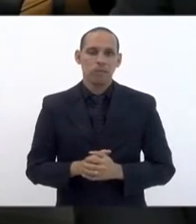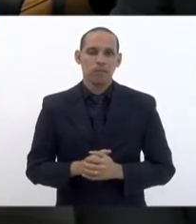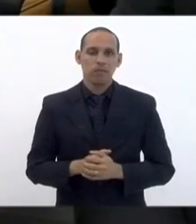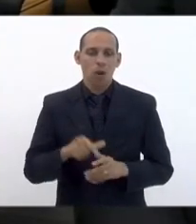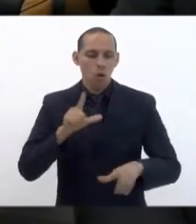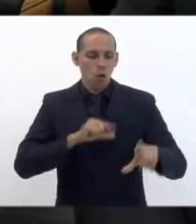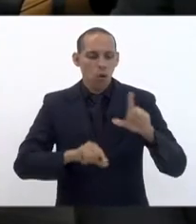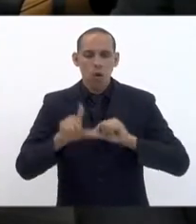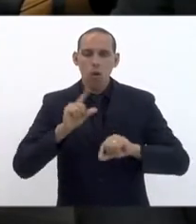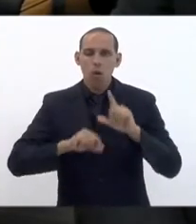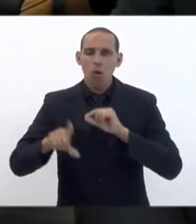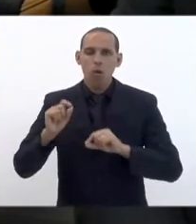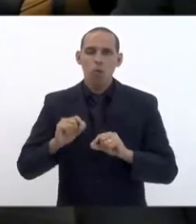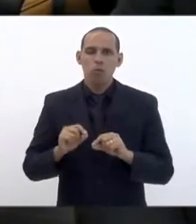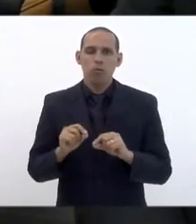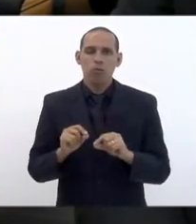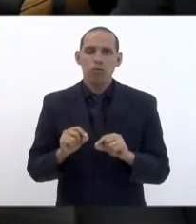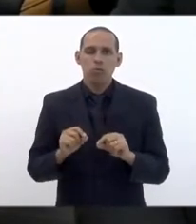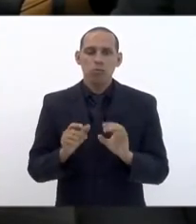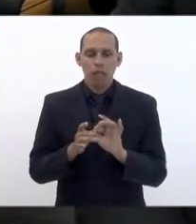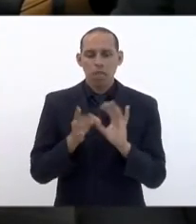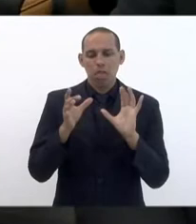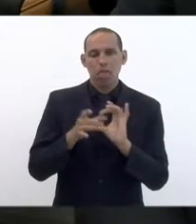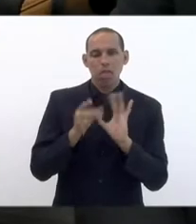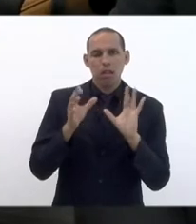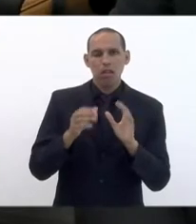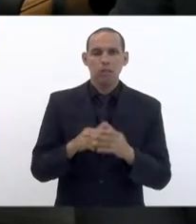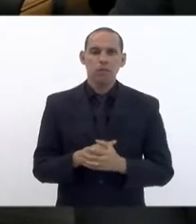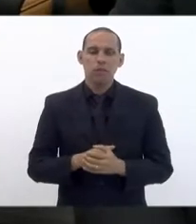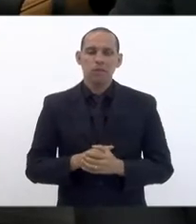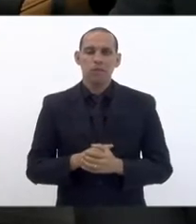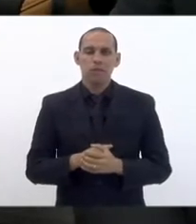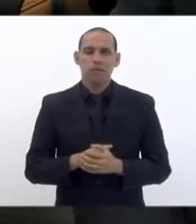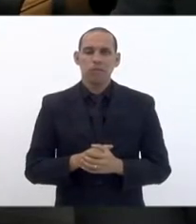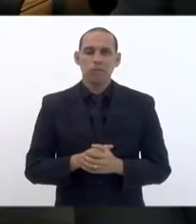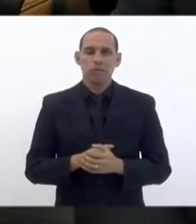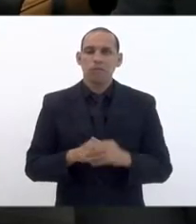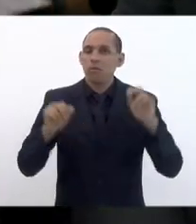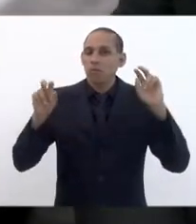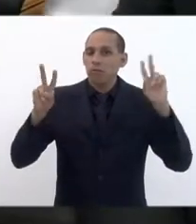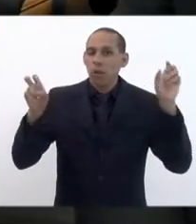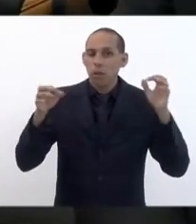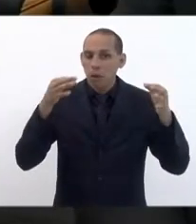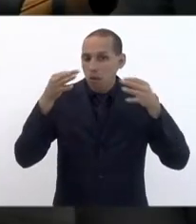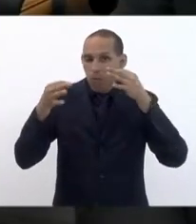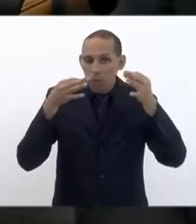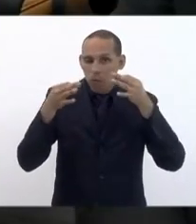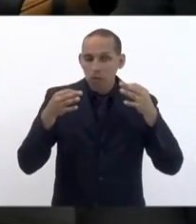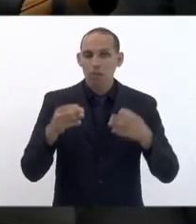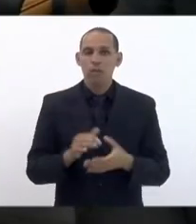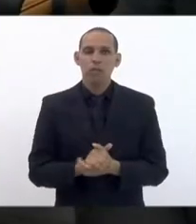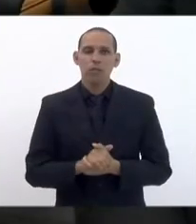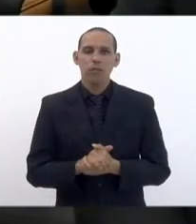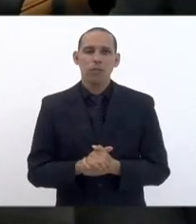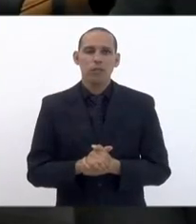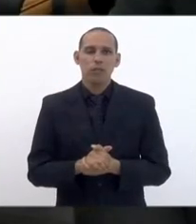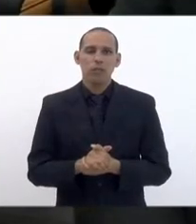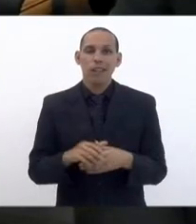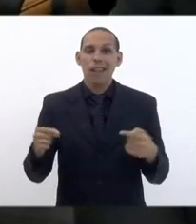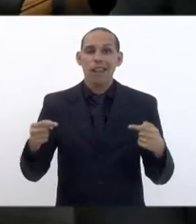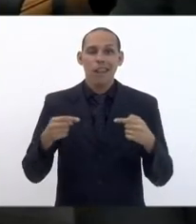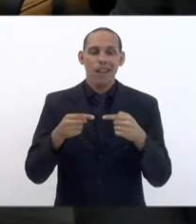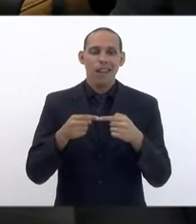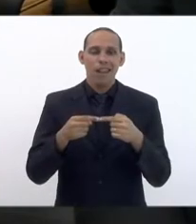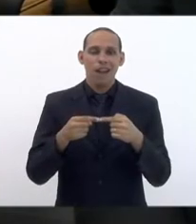opção mais liberal, sob o ponto de vista, principalmente quando se diz respeito ao respeito aos